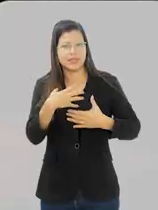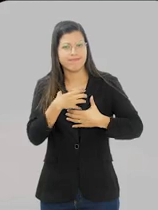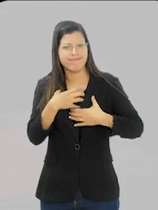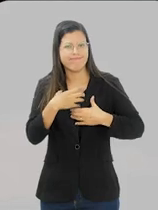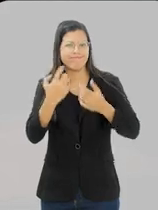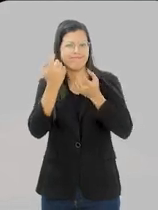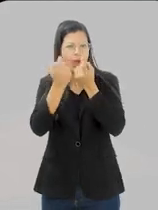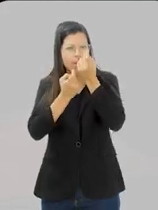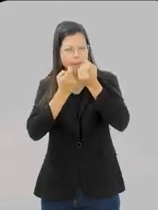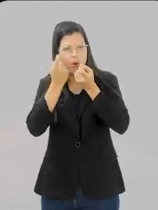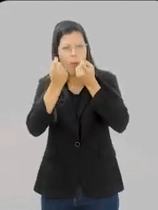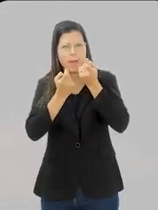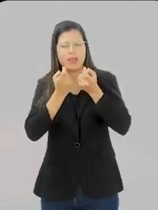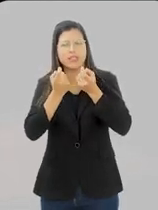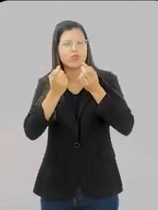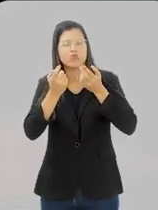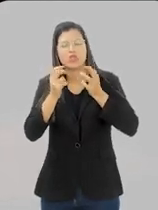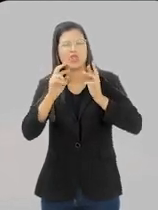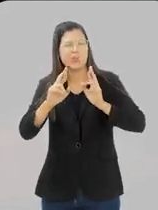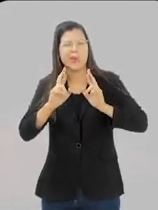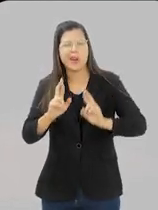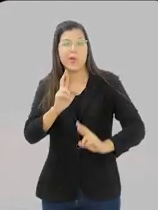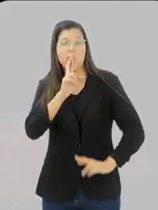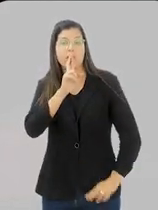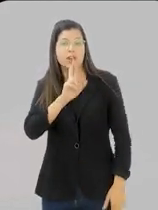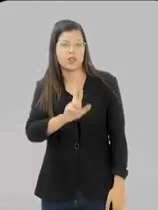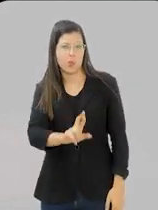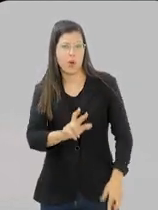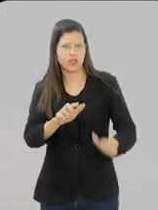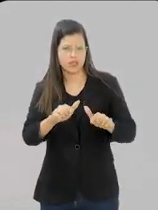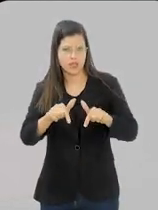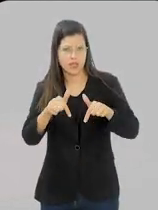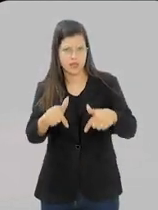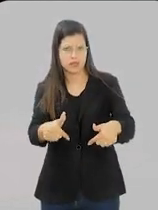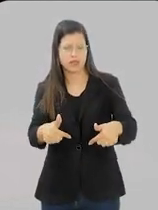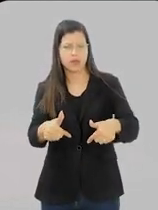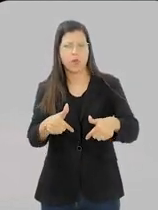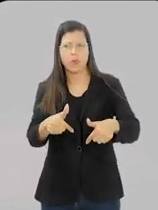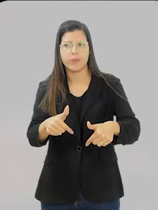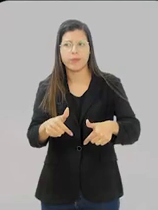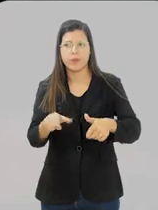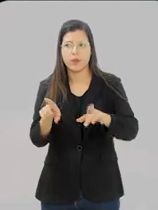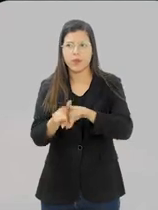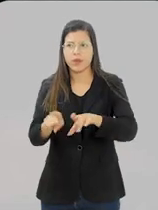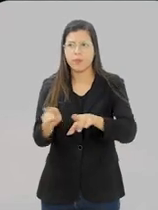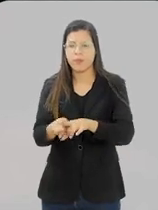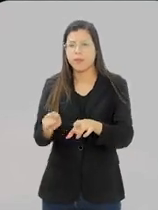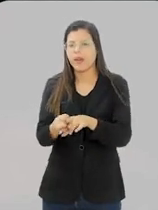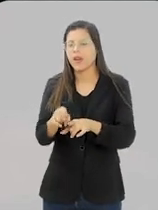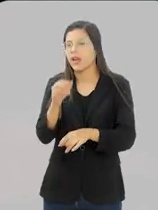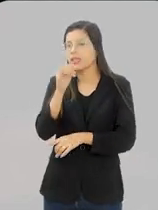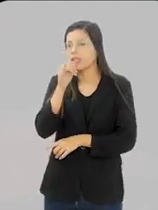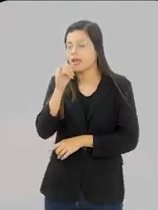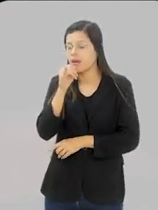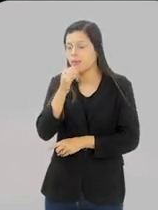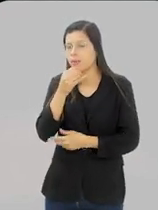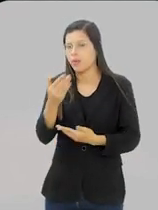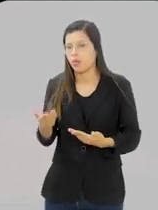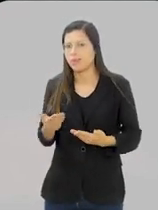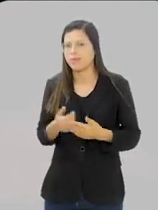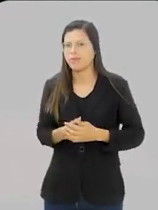essa angústia de ver o resultado dessas ações também. E aí, até resgatando um pouquinho, por